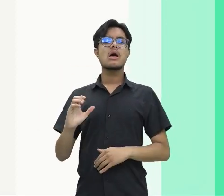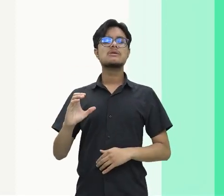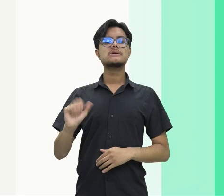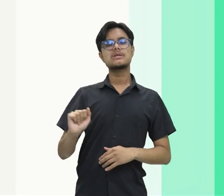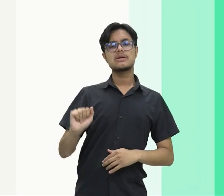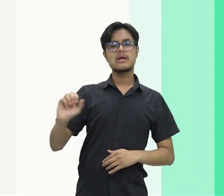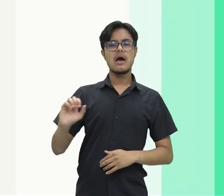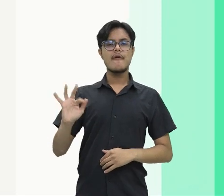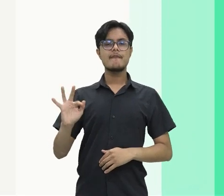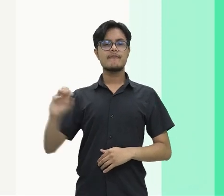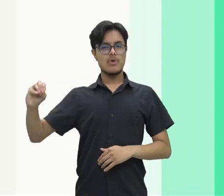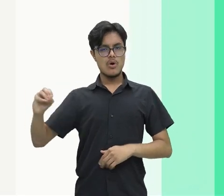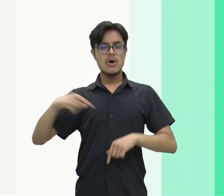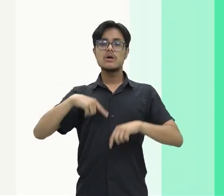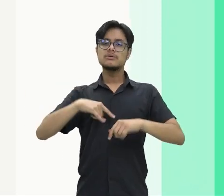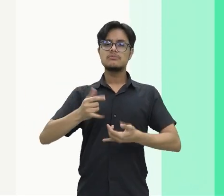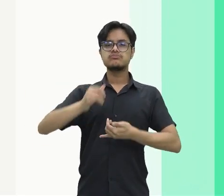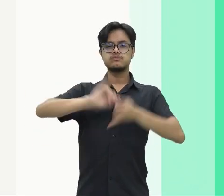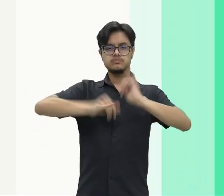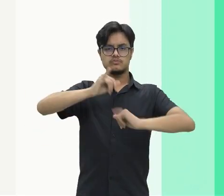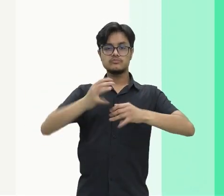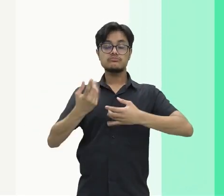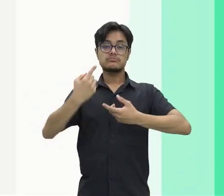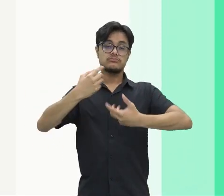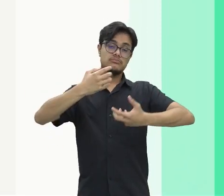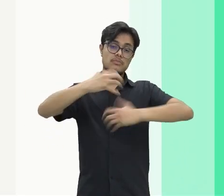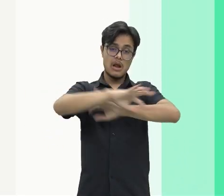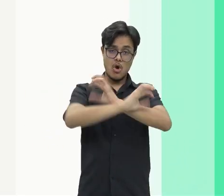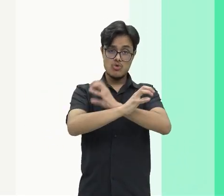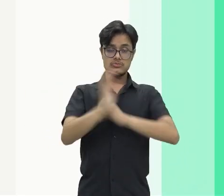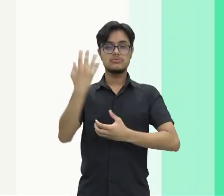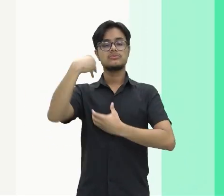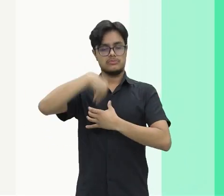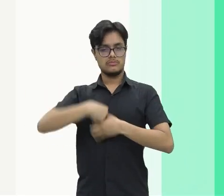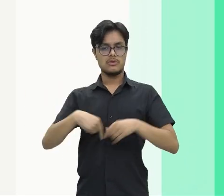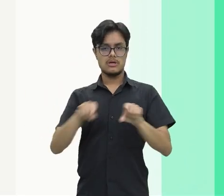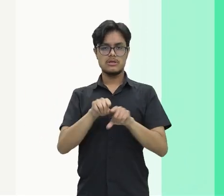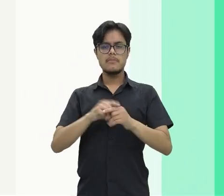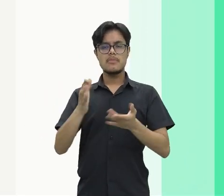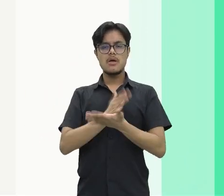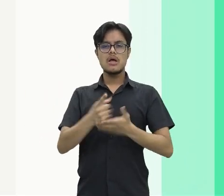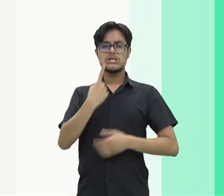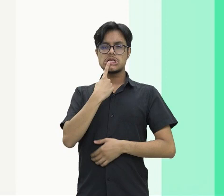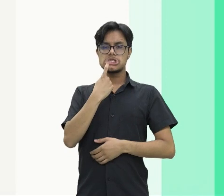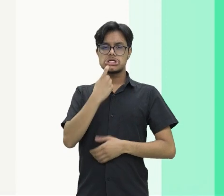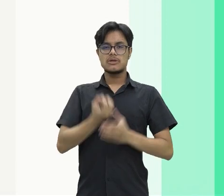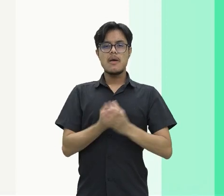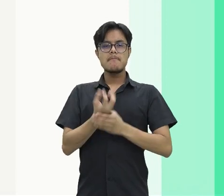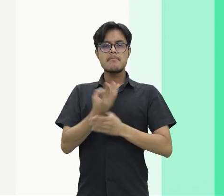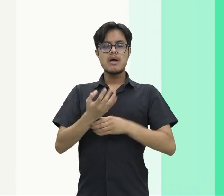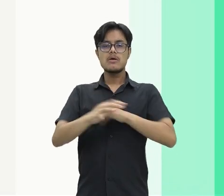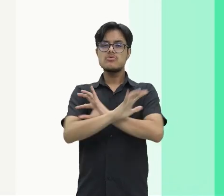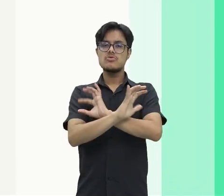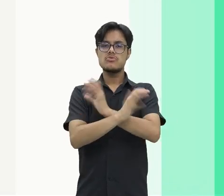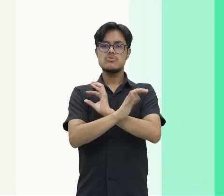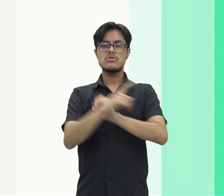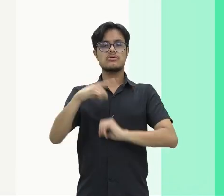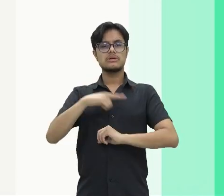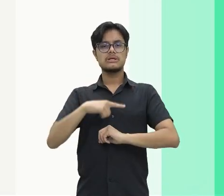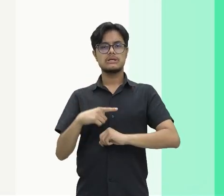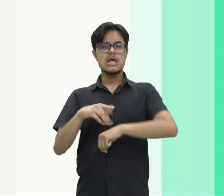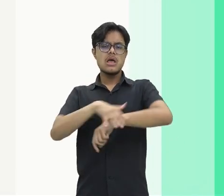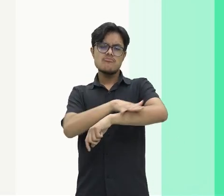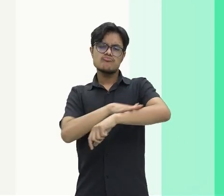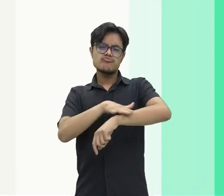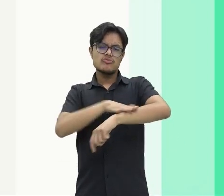fósforo que vão ficar armazenados aí nos nossos ossos e também a produção de células sanguíneas, né? Os ossos eles são aí tecidos